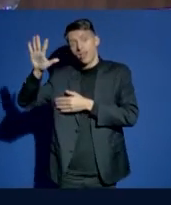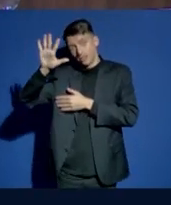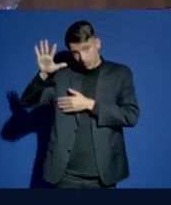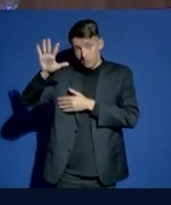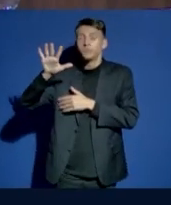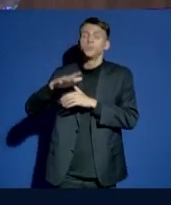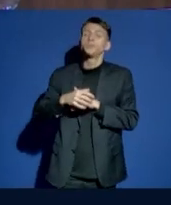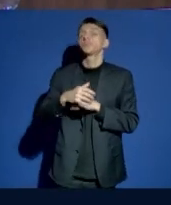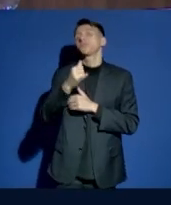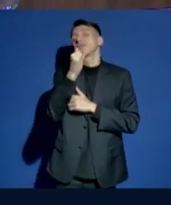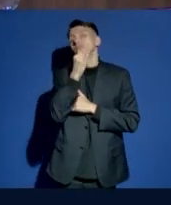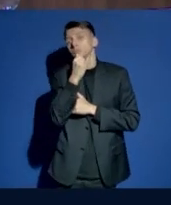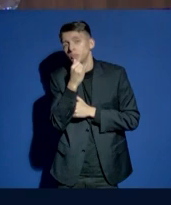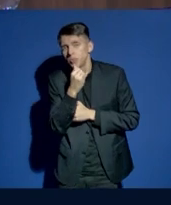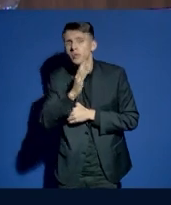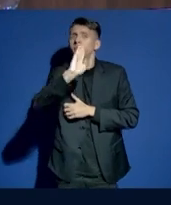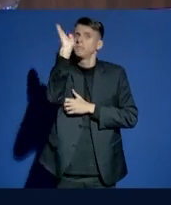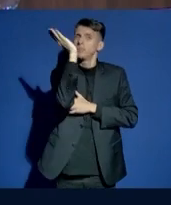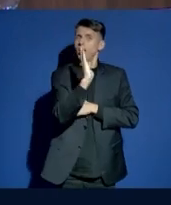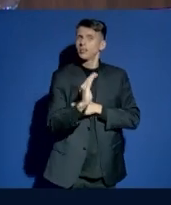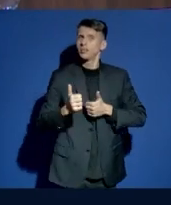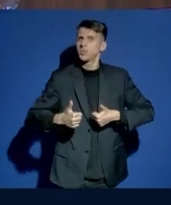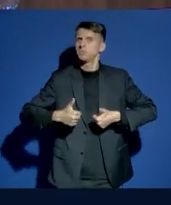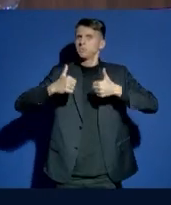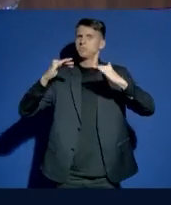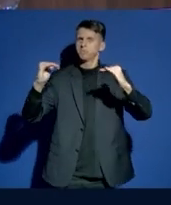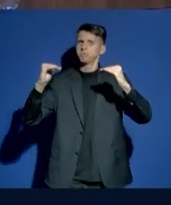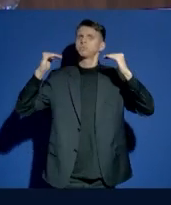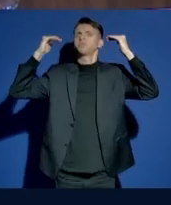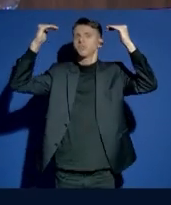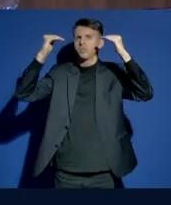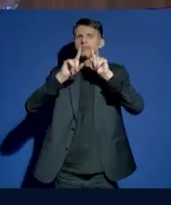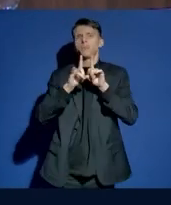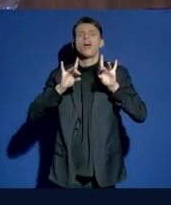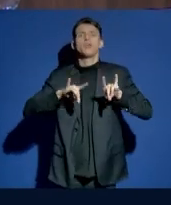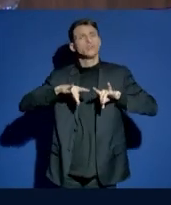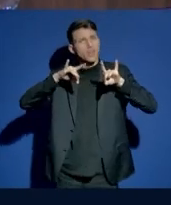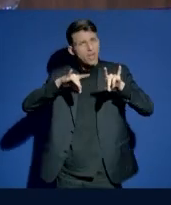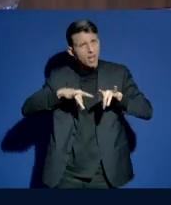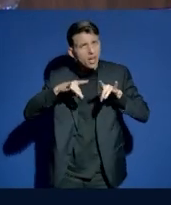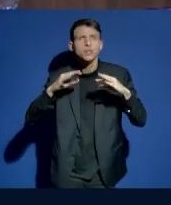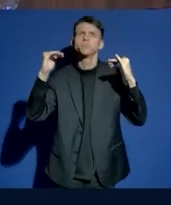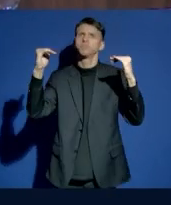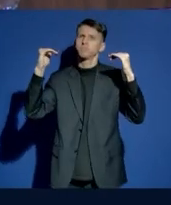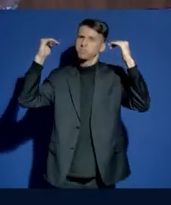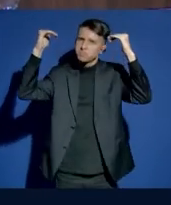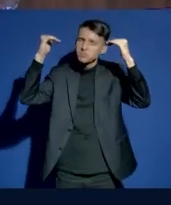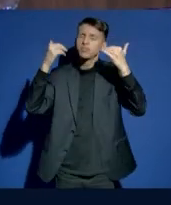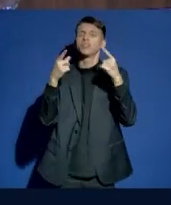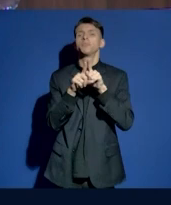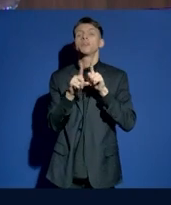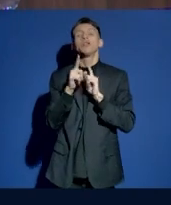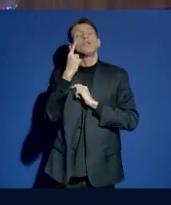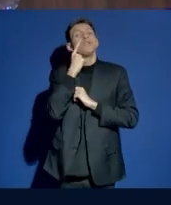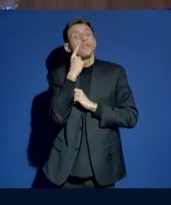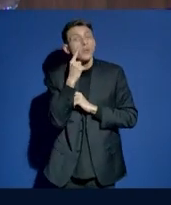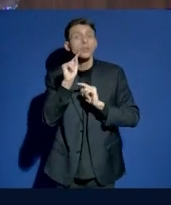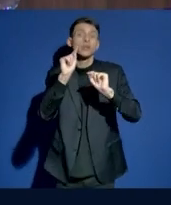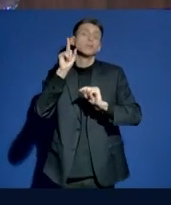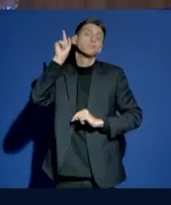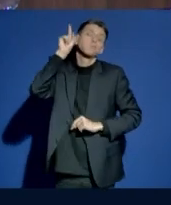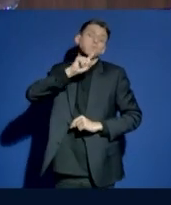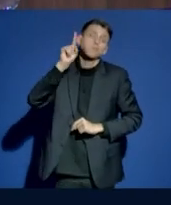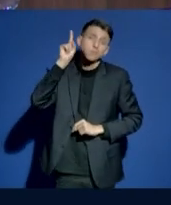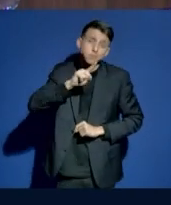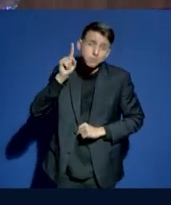Brasil está numa posição privilegiada, a Austrália está numa posição privilegiada. O que a gente vê agora, os Estados